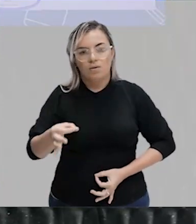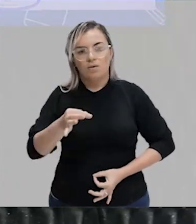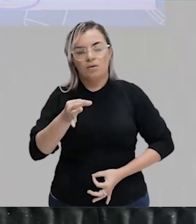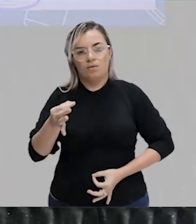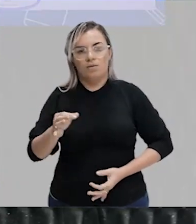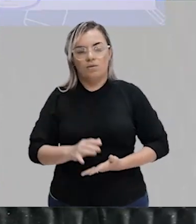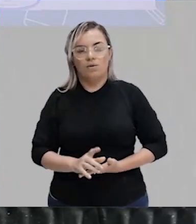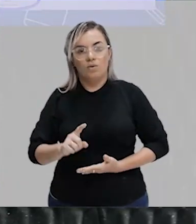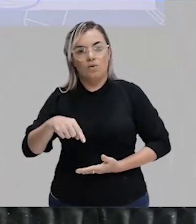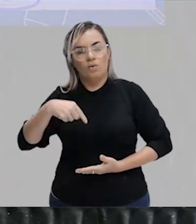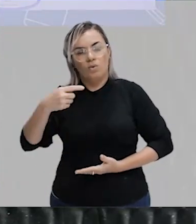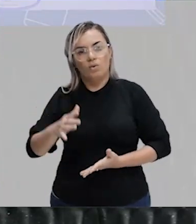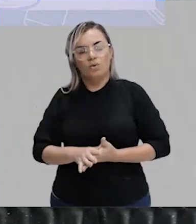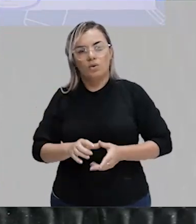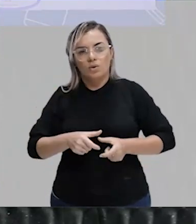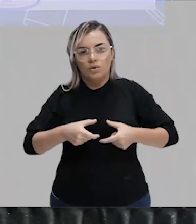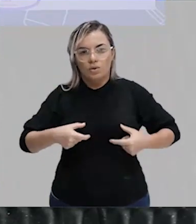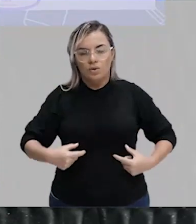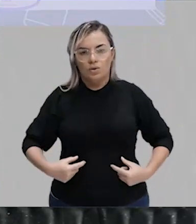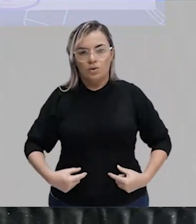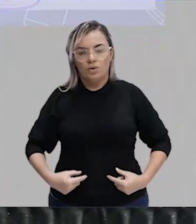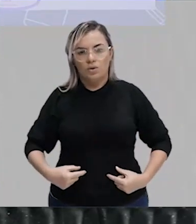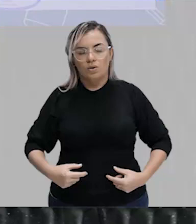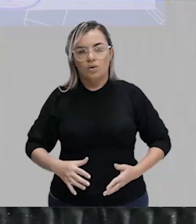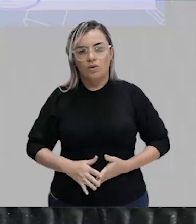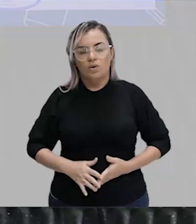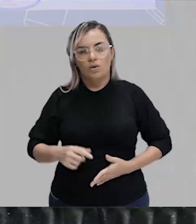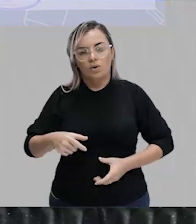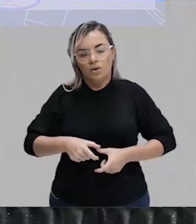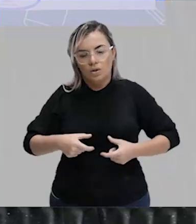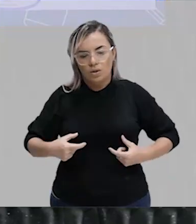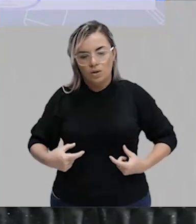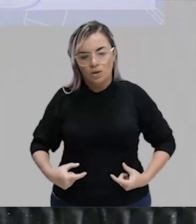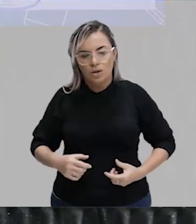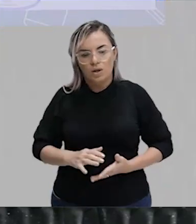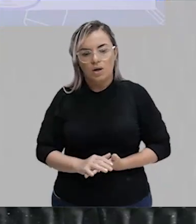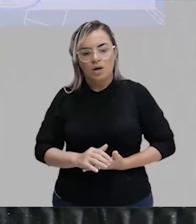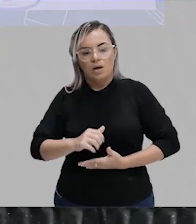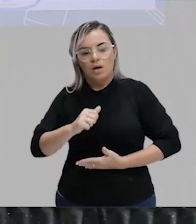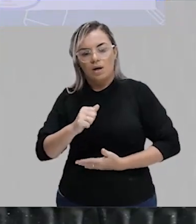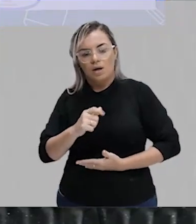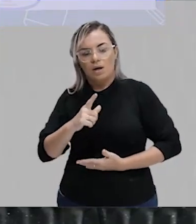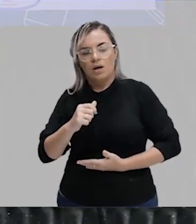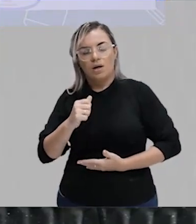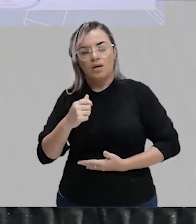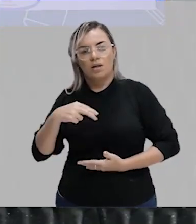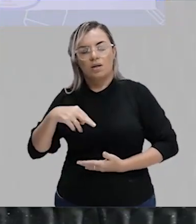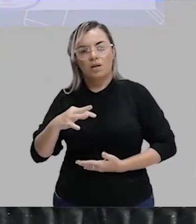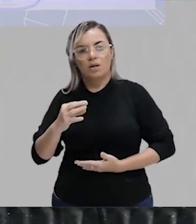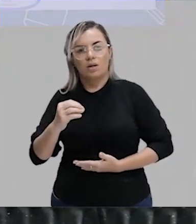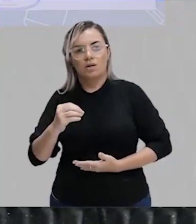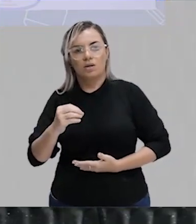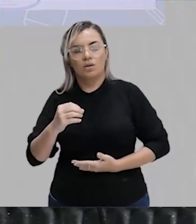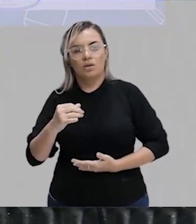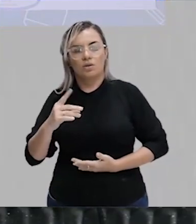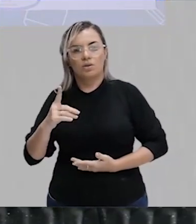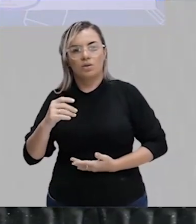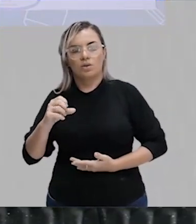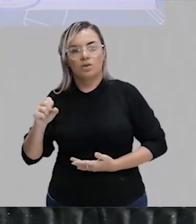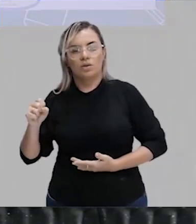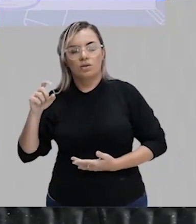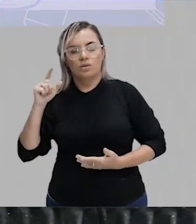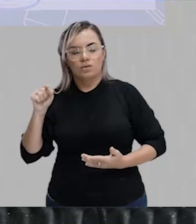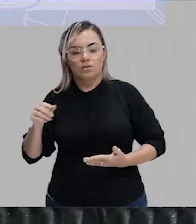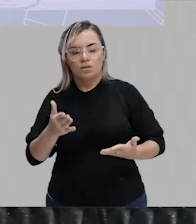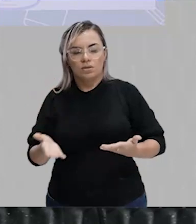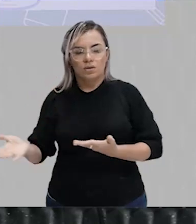com outro anexo embrionário, que nós chamamos de alantoide, tá? Então, isso aqui evidencia a